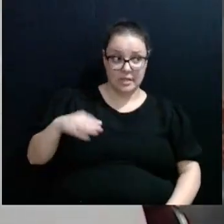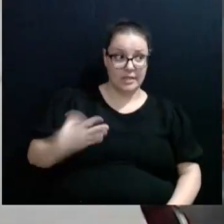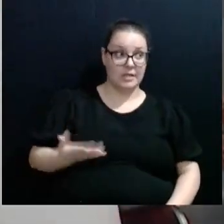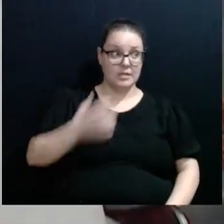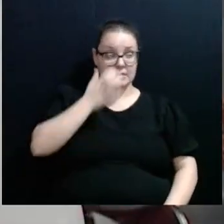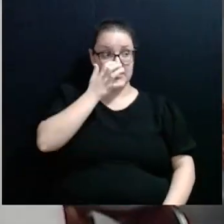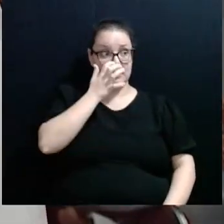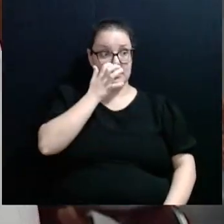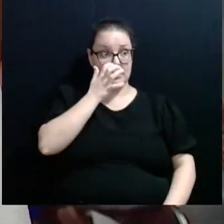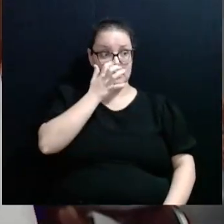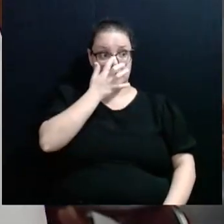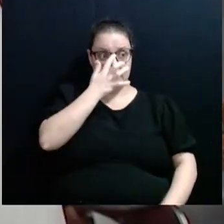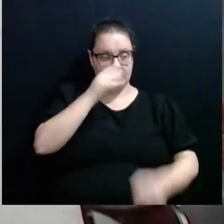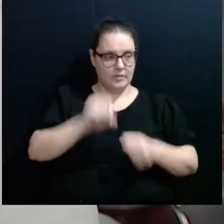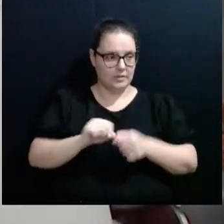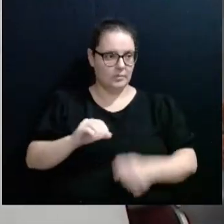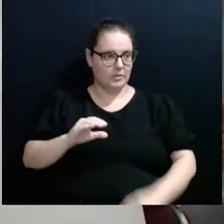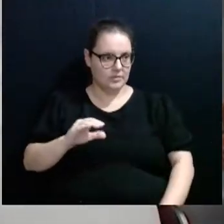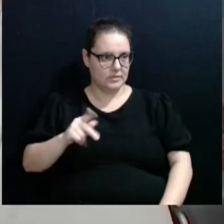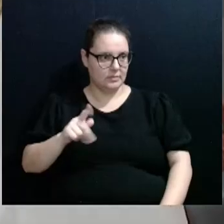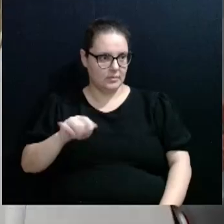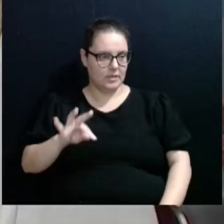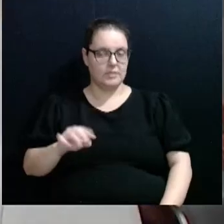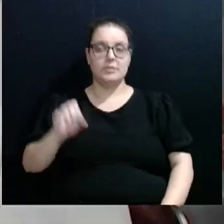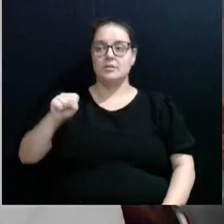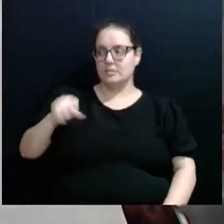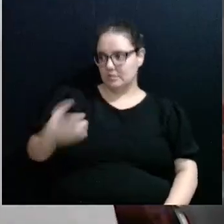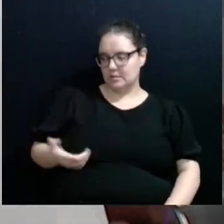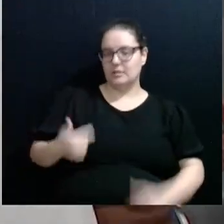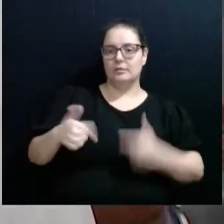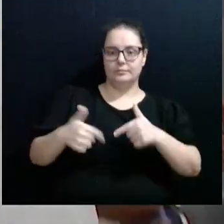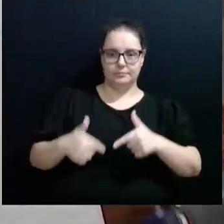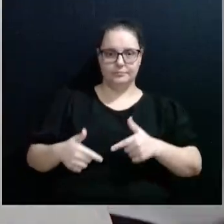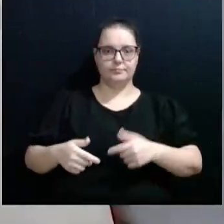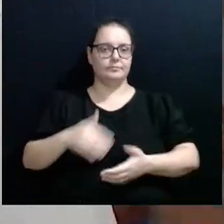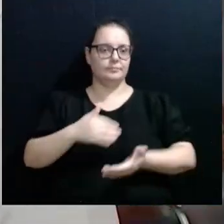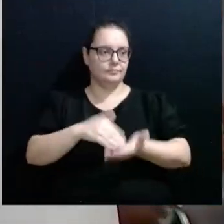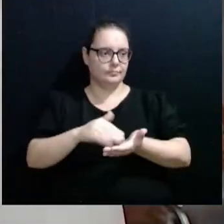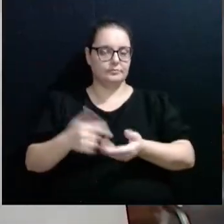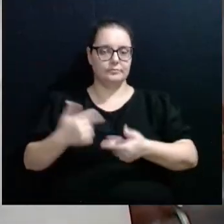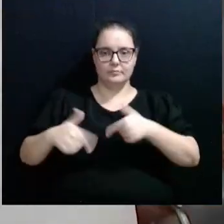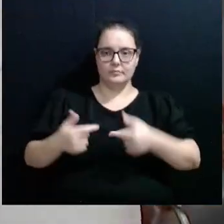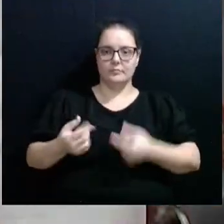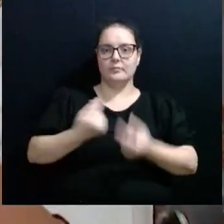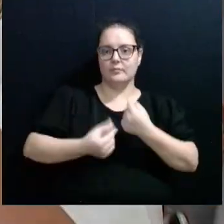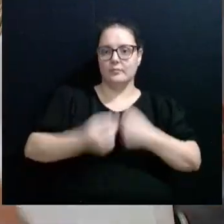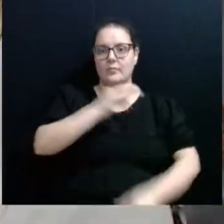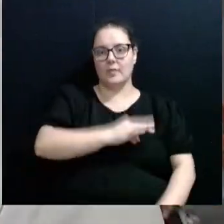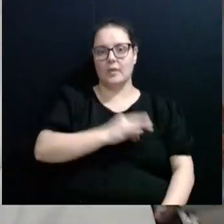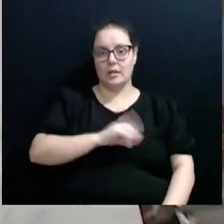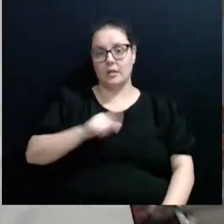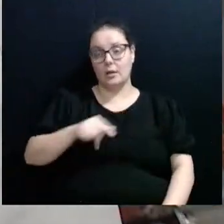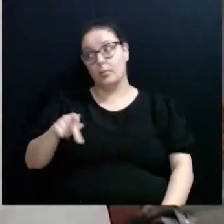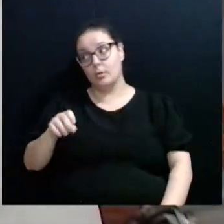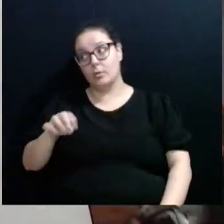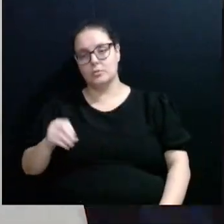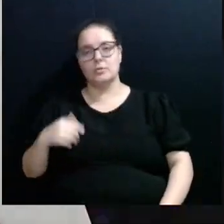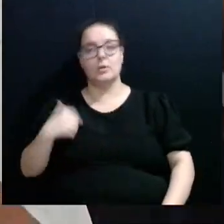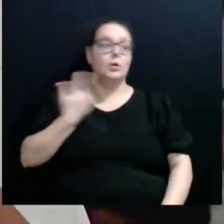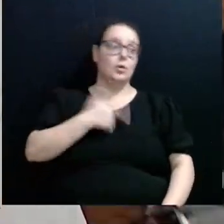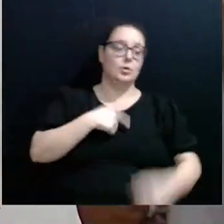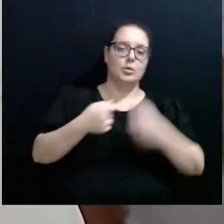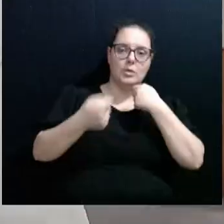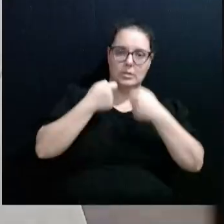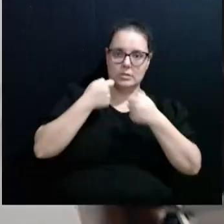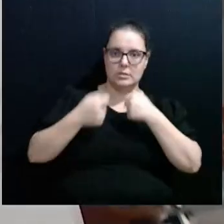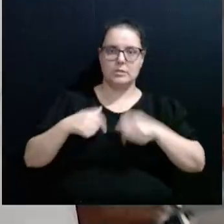CEPAT? Isso, esse é o trabalho da Secretaria de Trabalho e Renda através do CEPAT, que é o posto, né? Nós entrevistamos esses